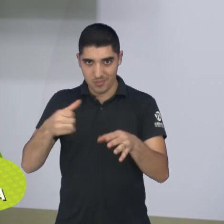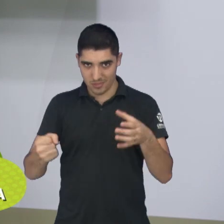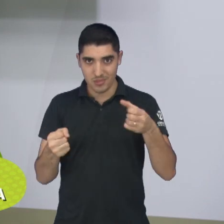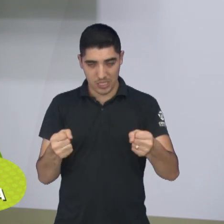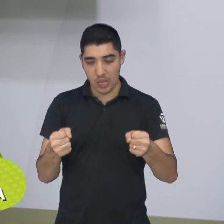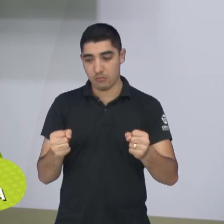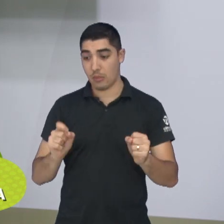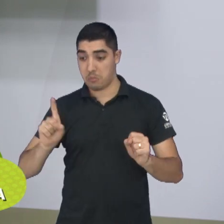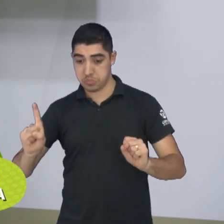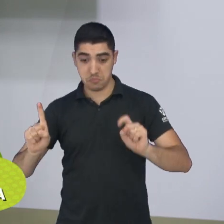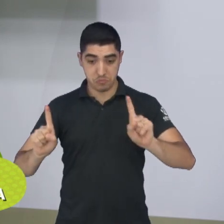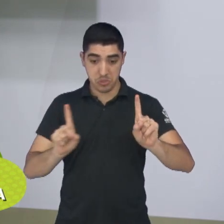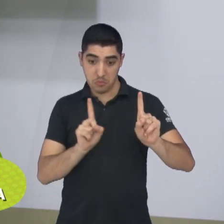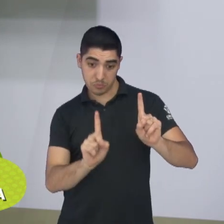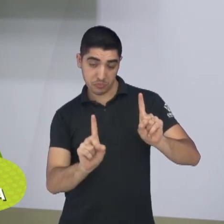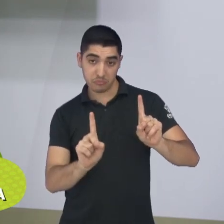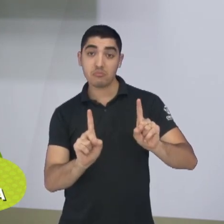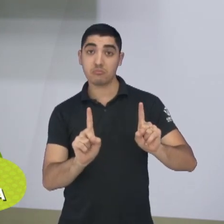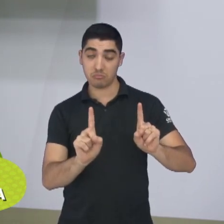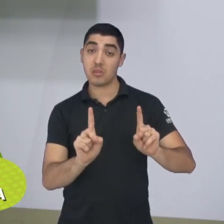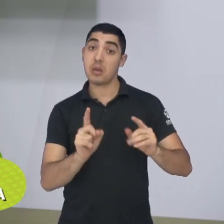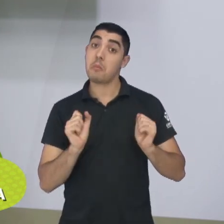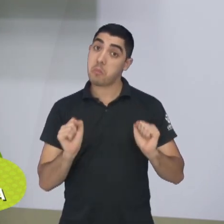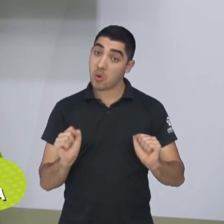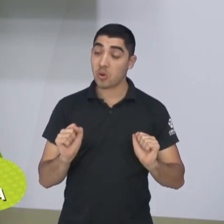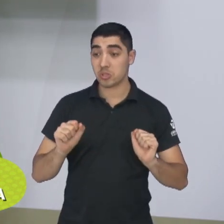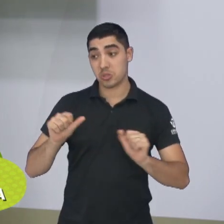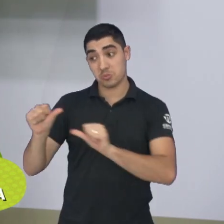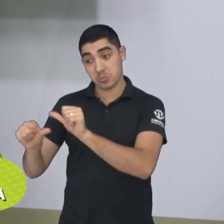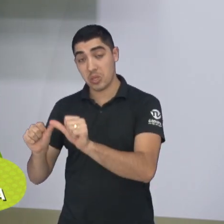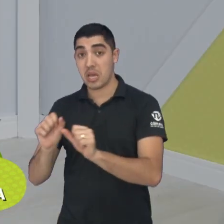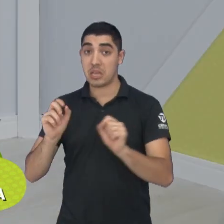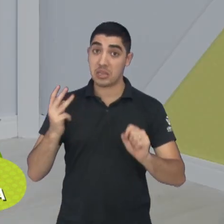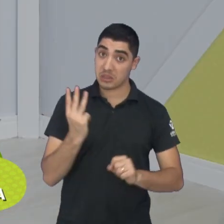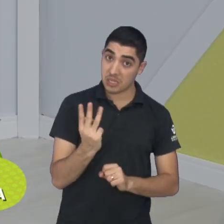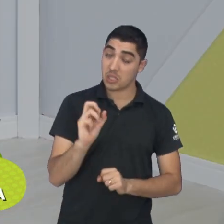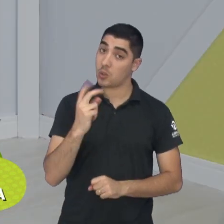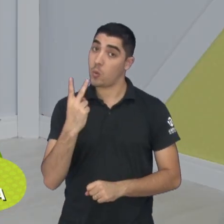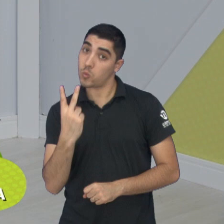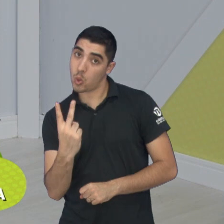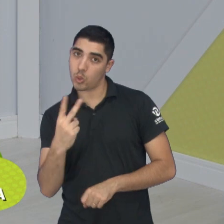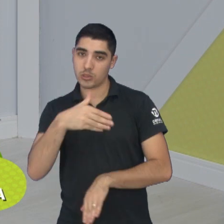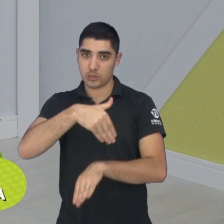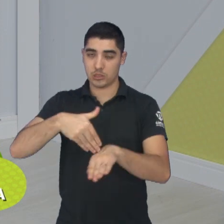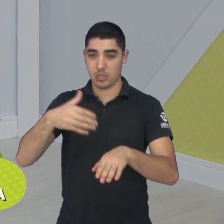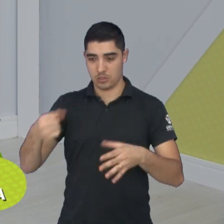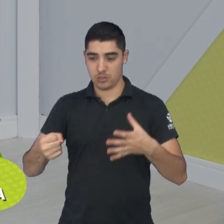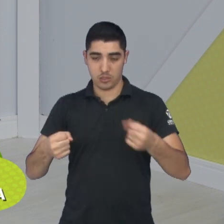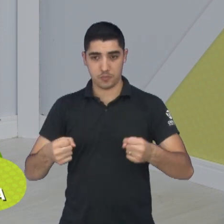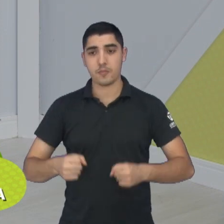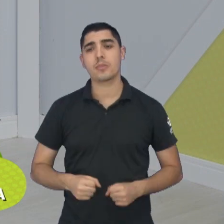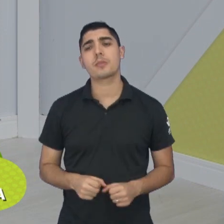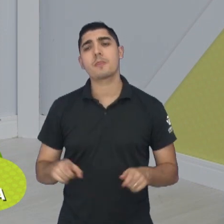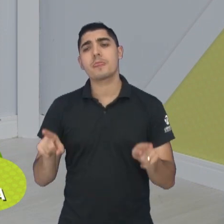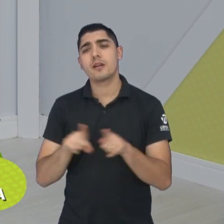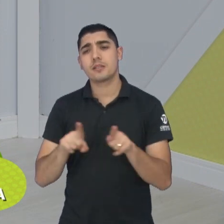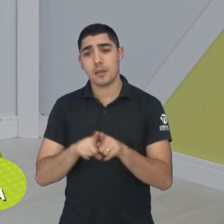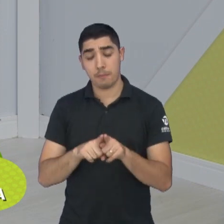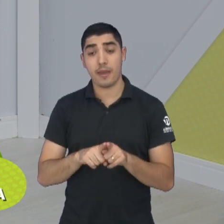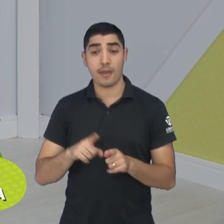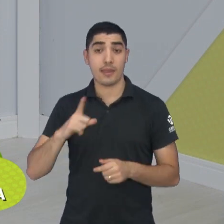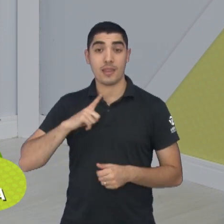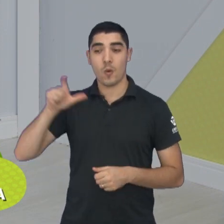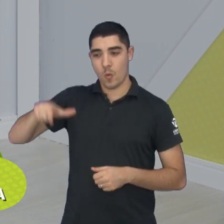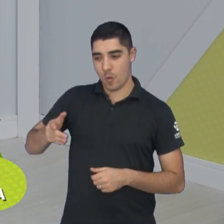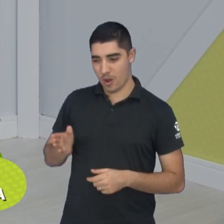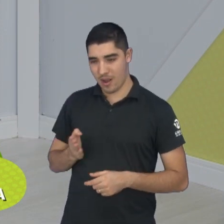ter essa variação também de 3 zagueiros ou de 2 zagueiros. E o Ricardo Costa tem um problema aí na lateral direita. O Léo Pereira, que vinha